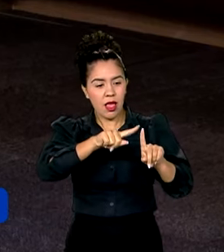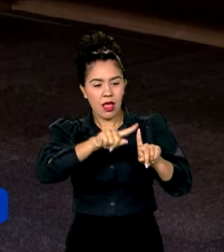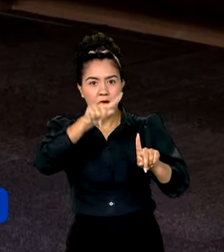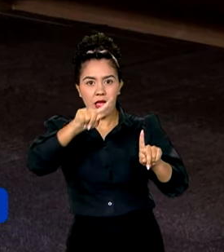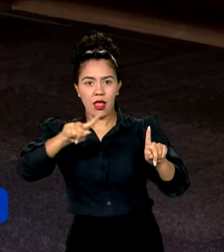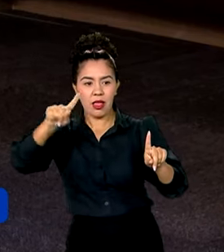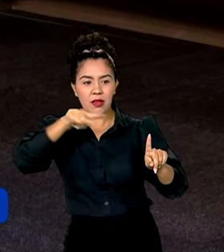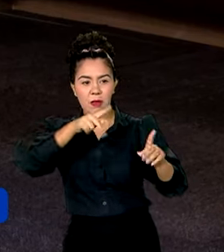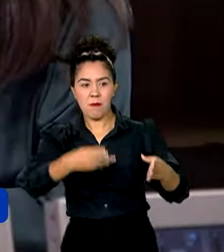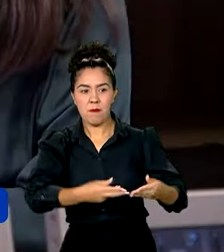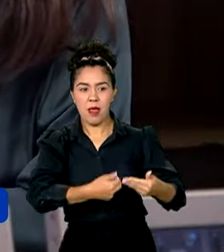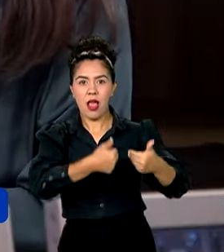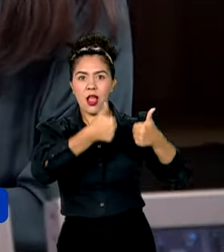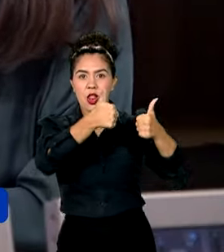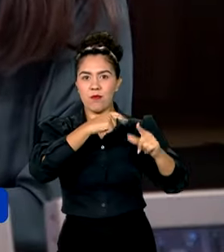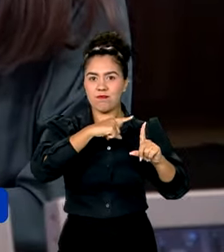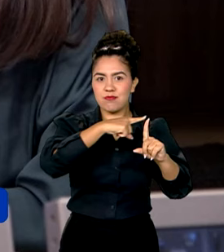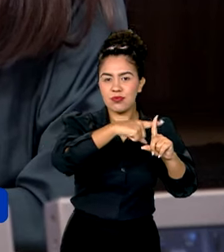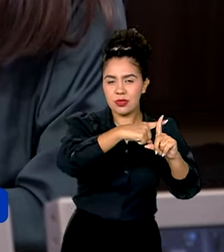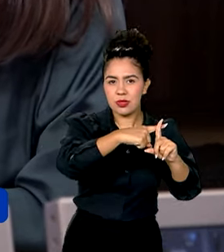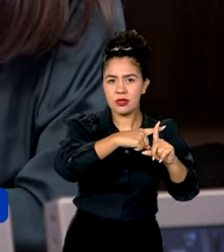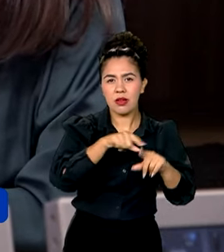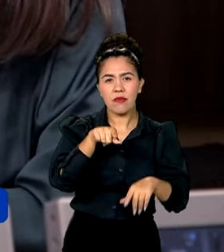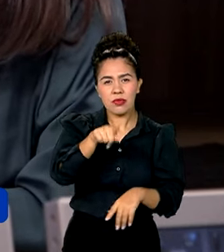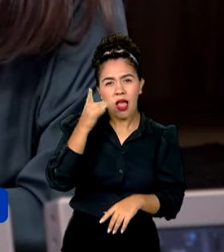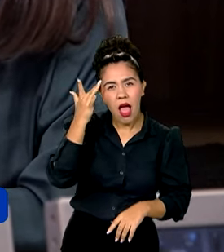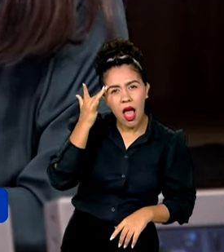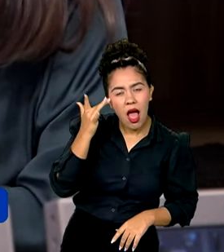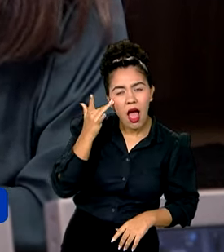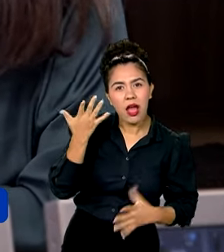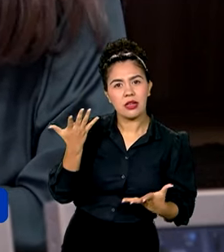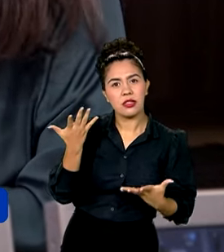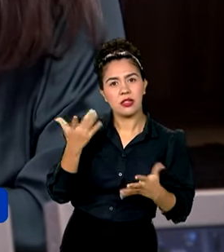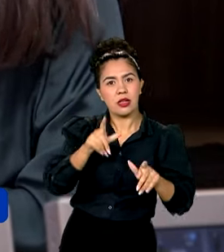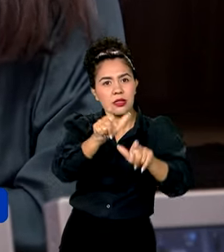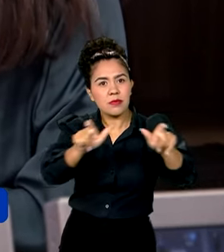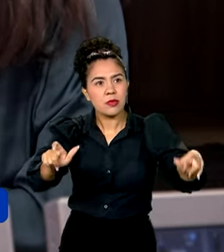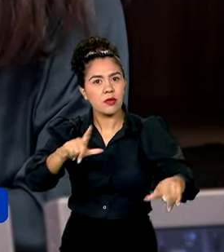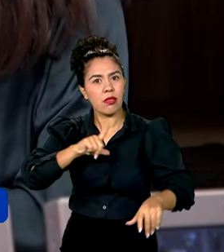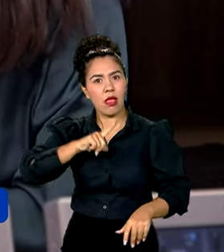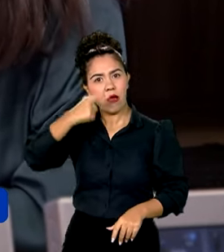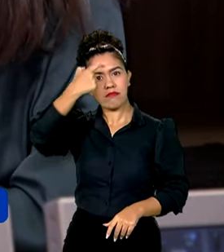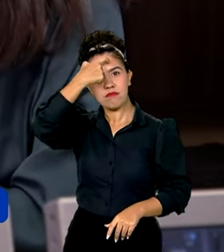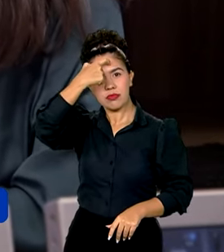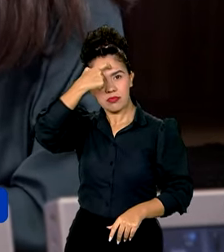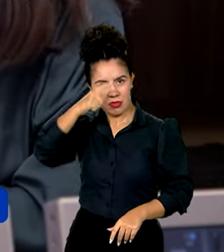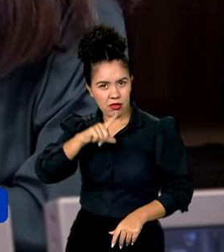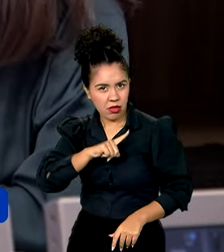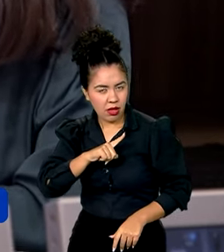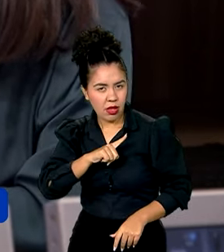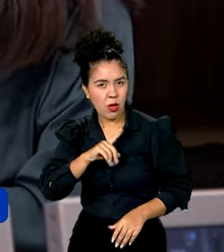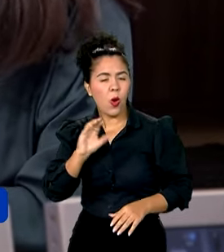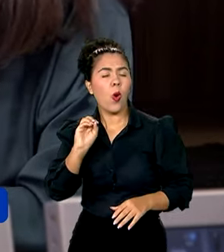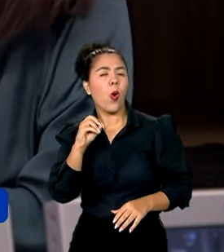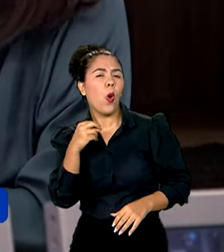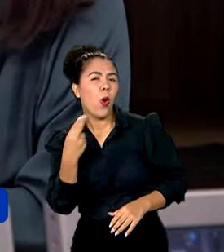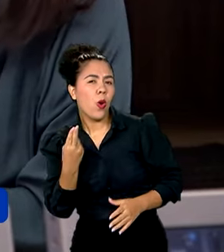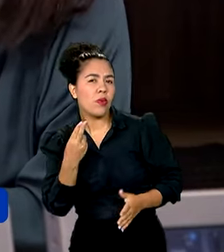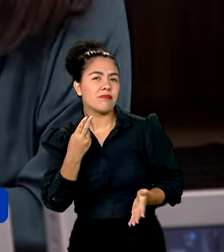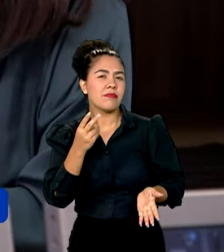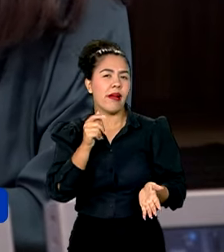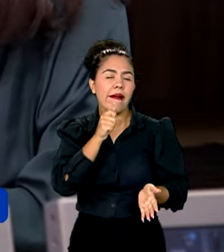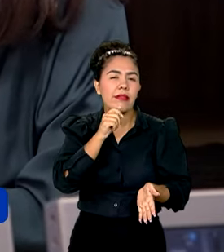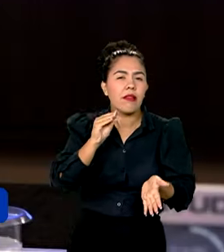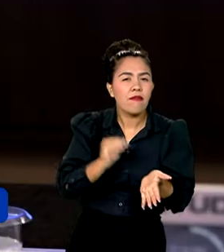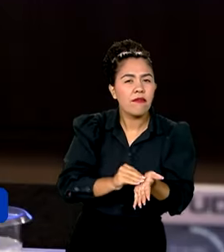então assim buscativa a senhora acha que tá as pessoas estão mais conscientes também eh ou ainda não ainda tem resistência